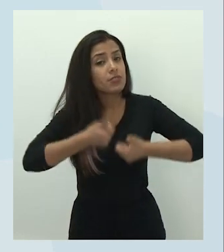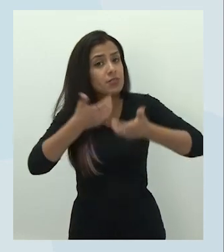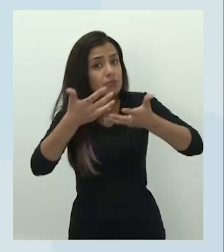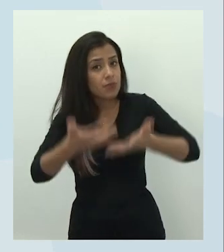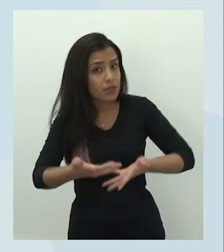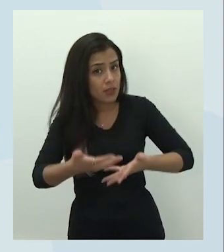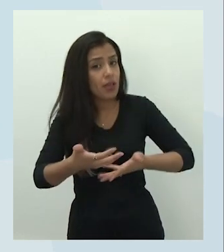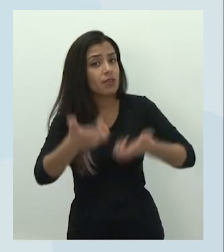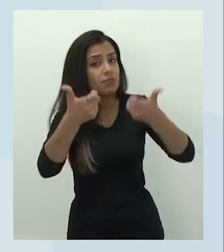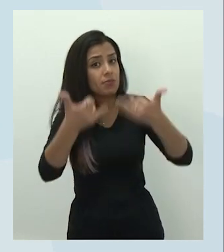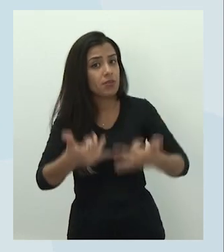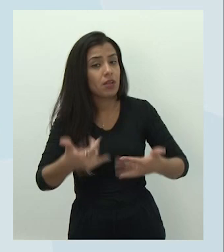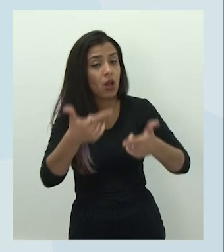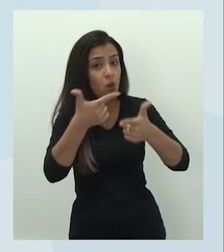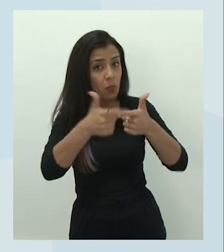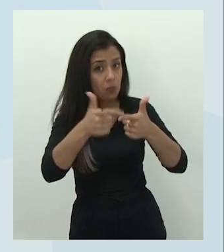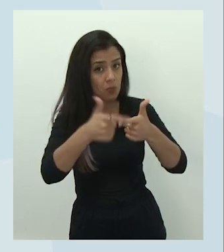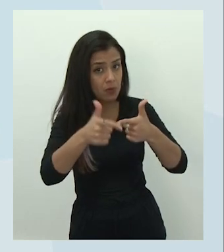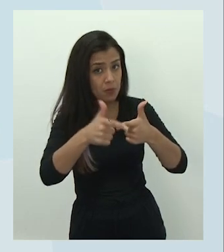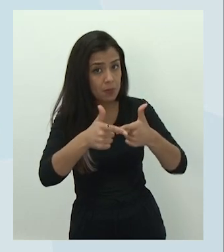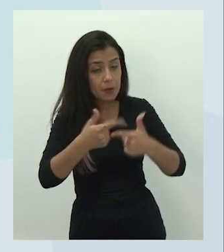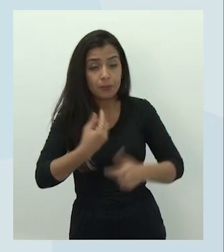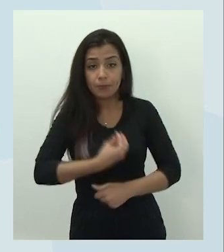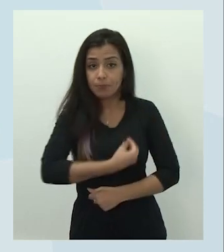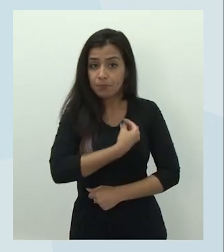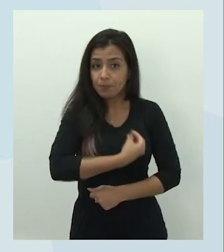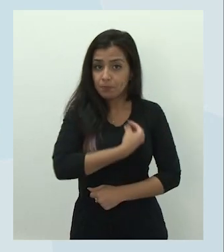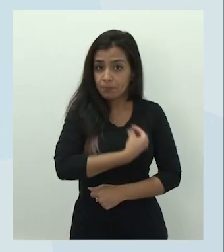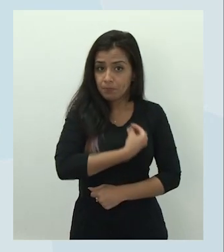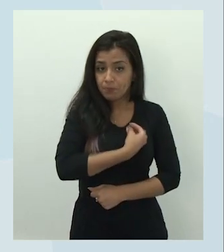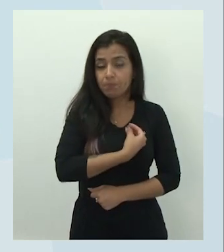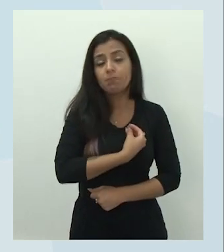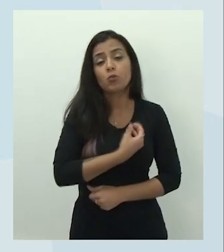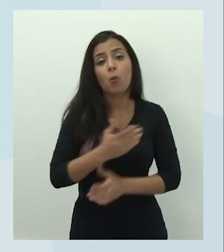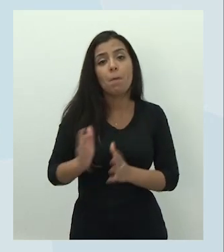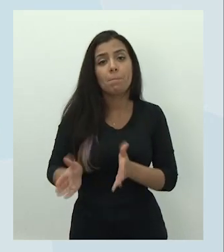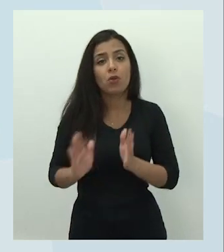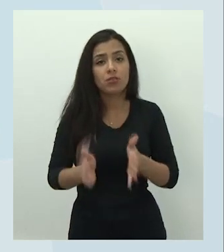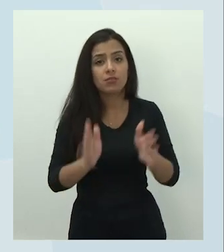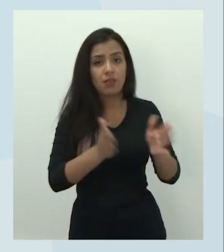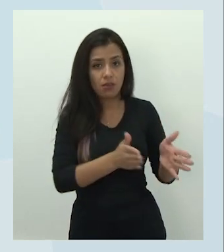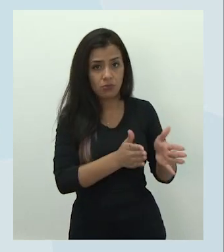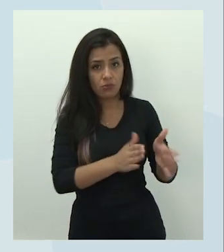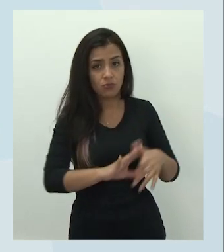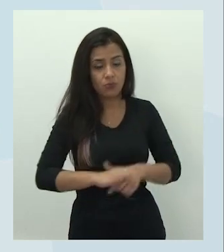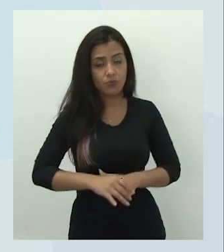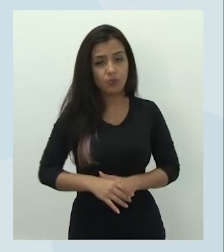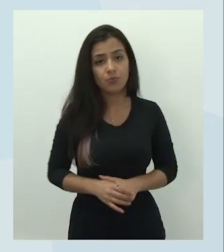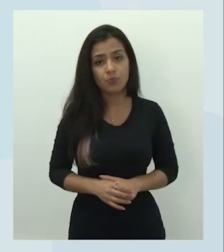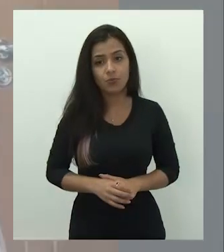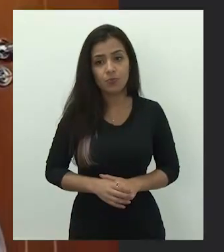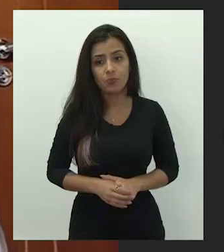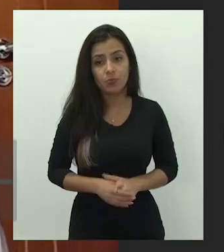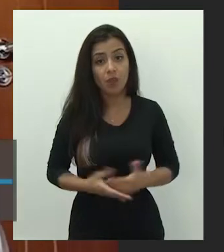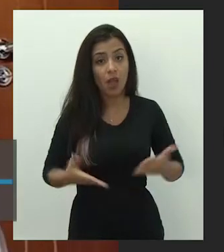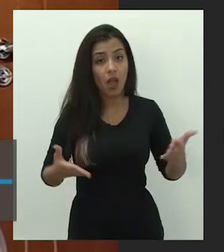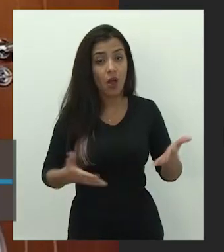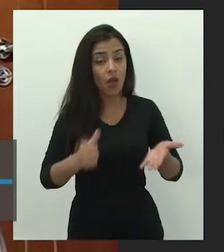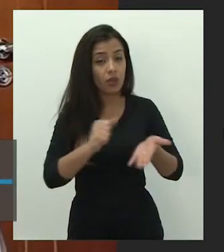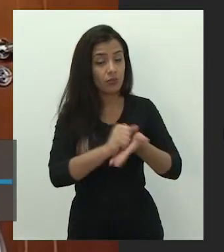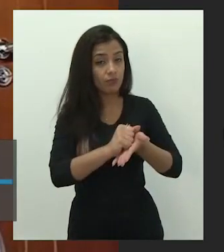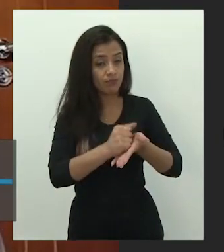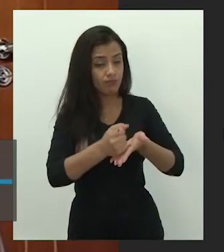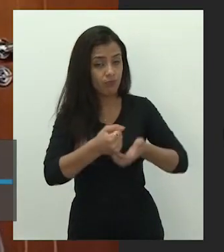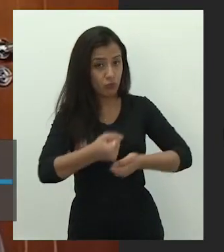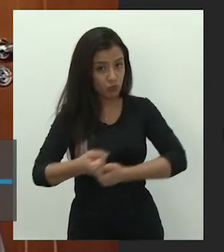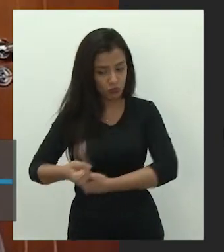problema, presença do processo de generalização. Agora, vamos interagir no chat. A partir